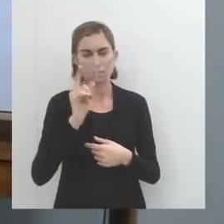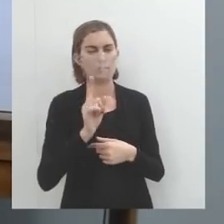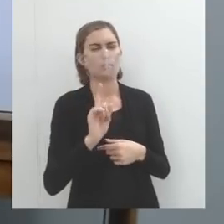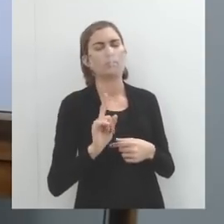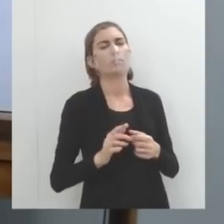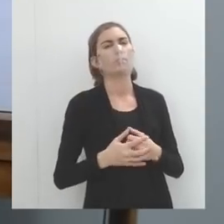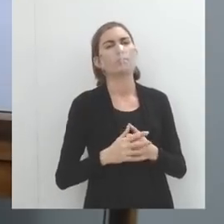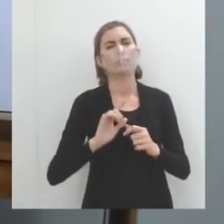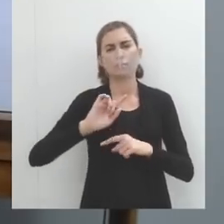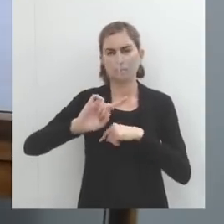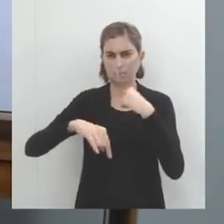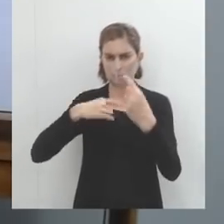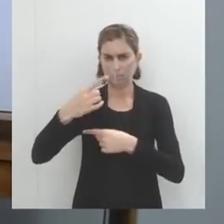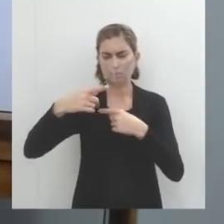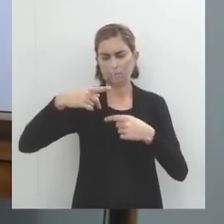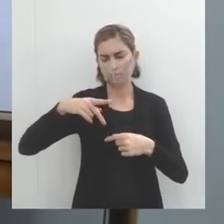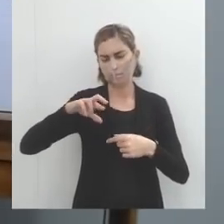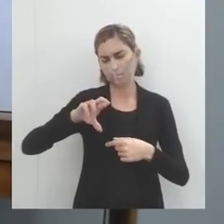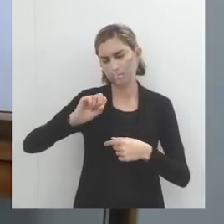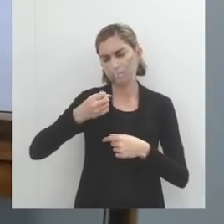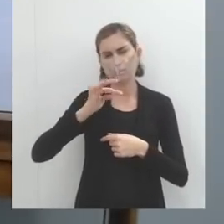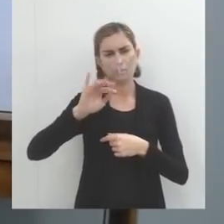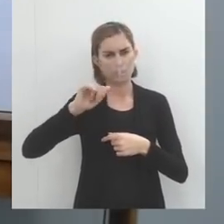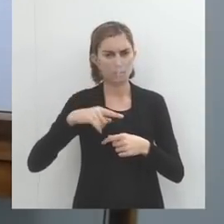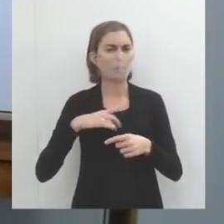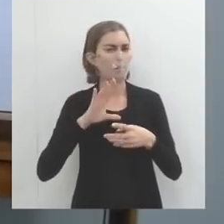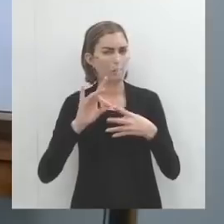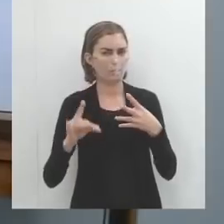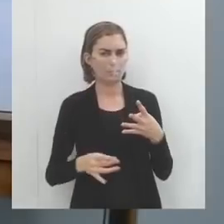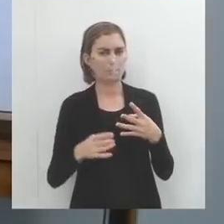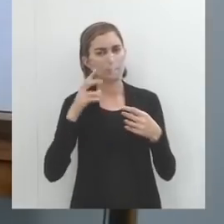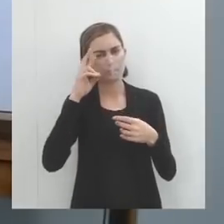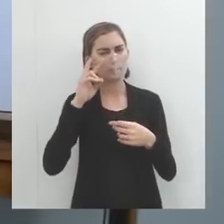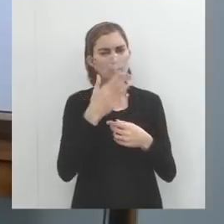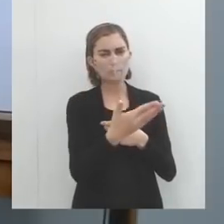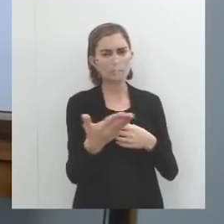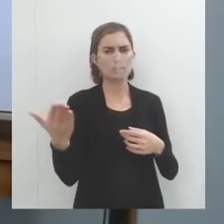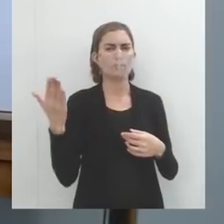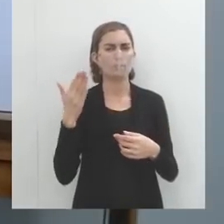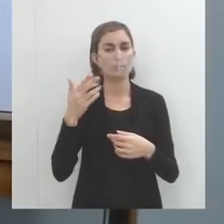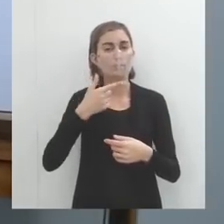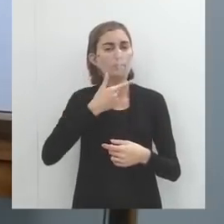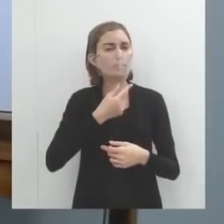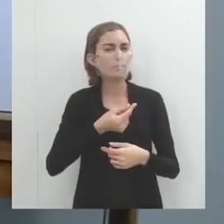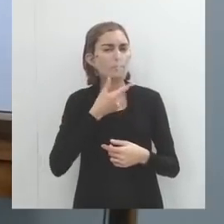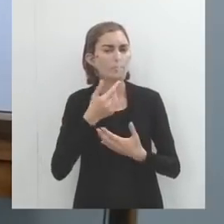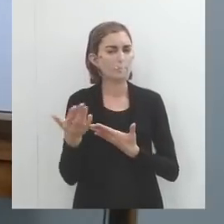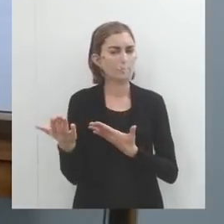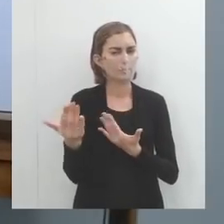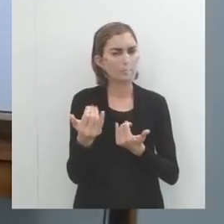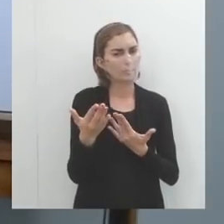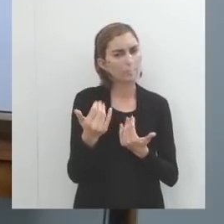líquido prostático, ou depois da próstata, e só um detalhe, lembrem que vocês meninos,